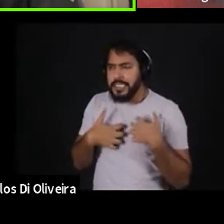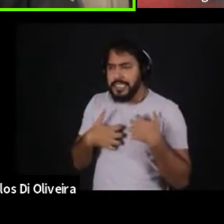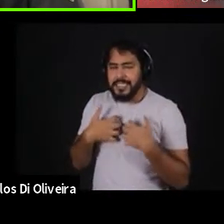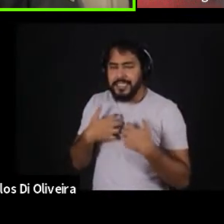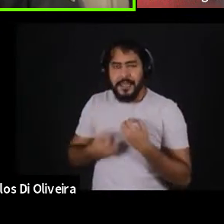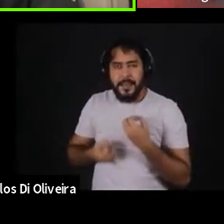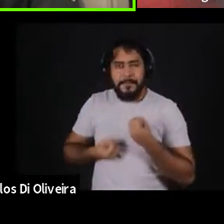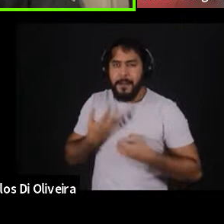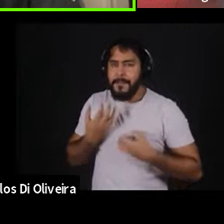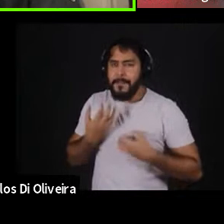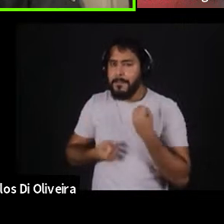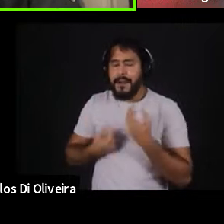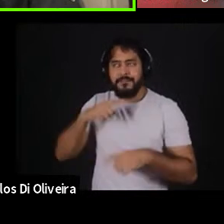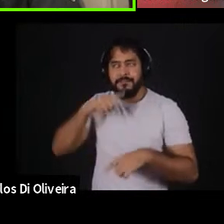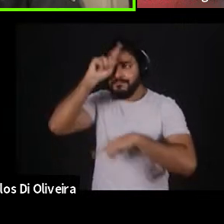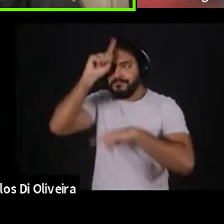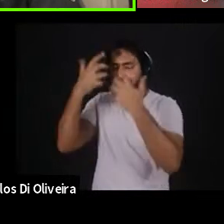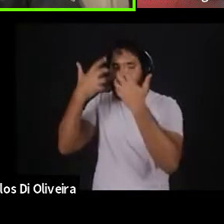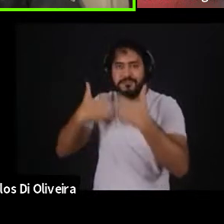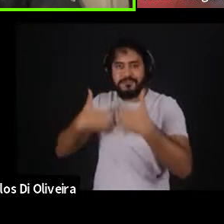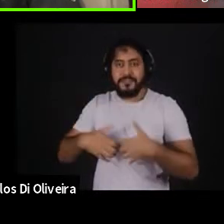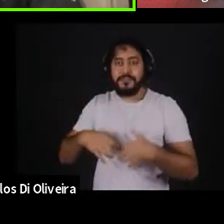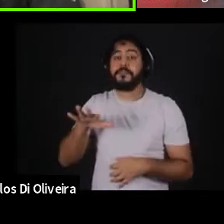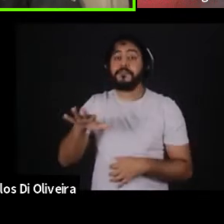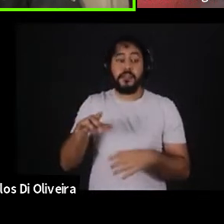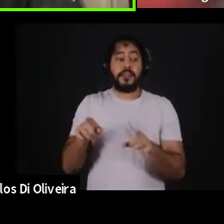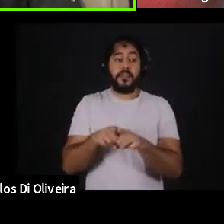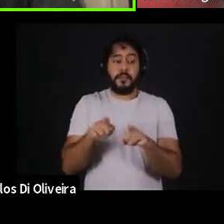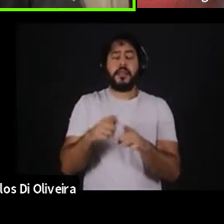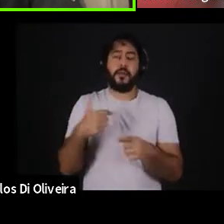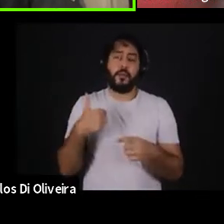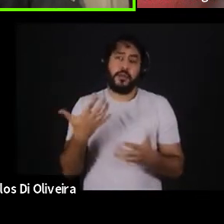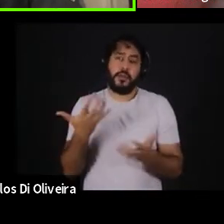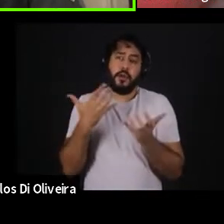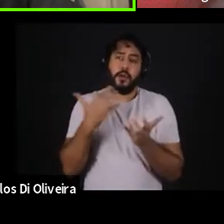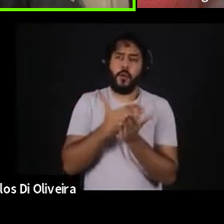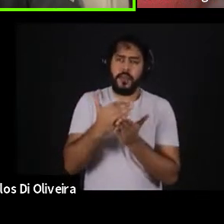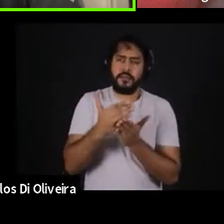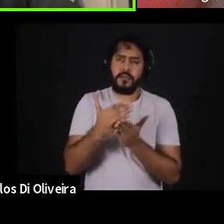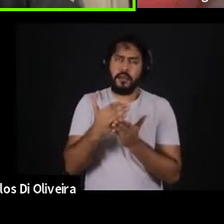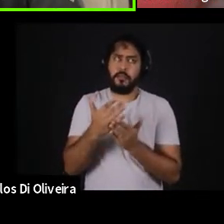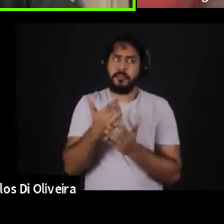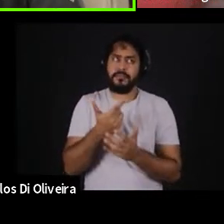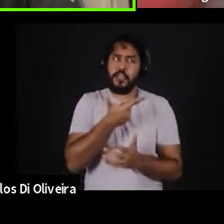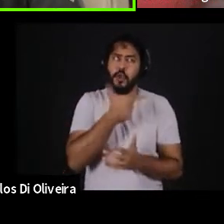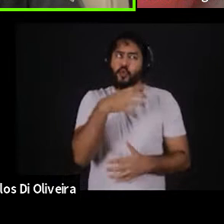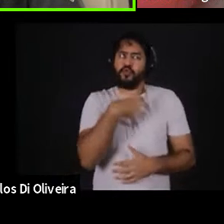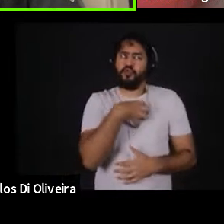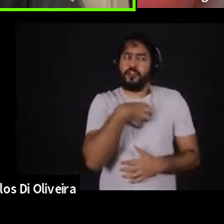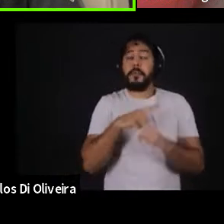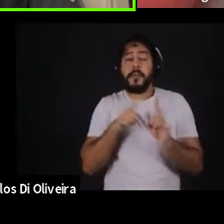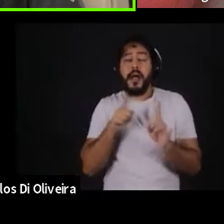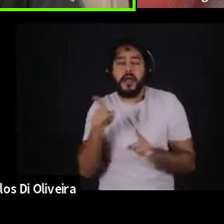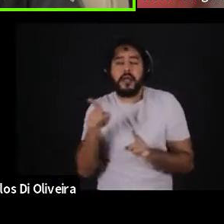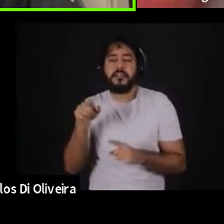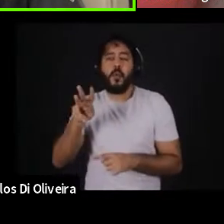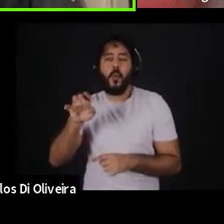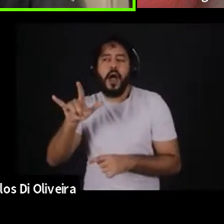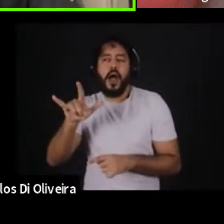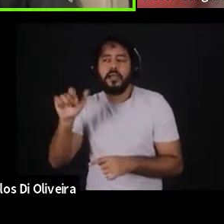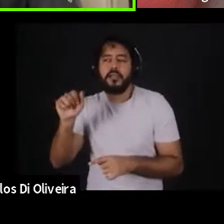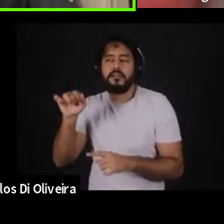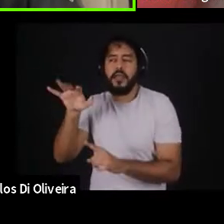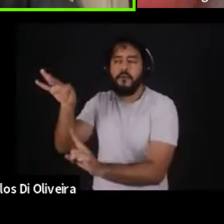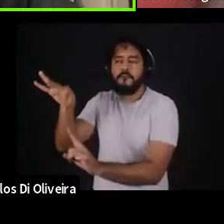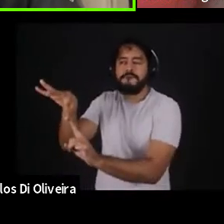Delirar o Racial. E eu acho que eu ia começar por outro lugar, mas o Wallace falou uma coisa que talvez seja